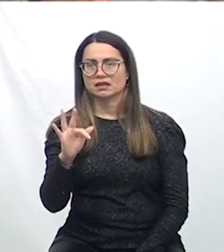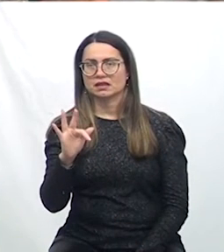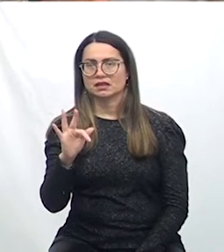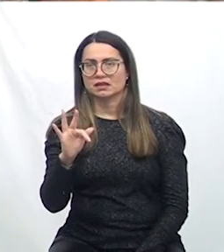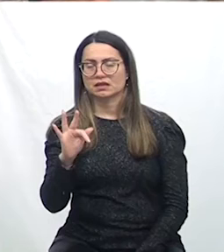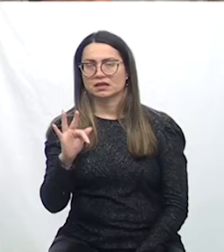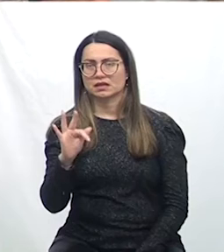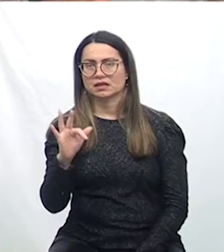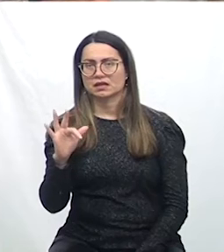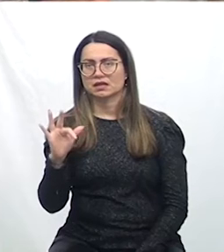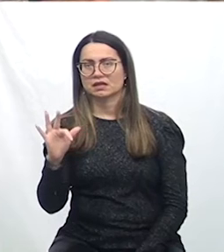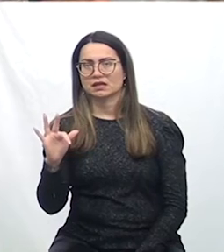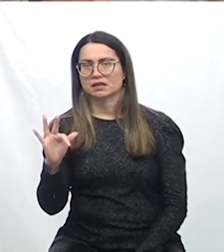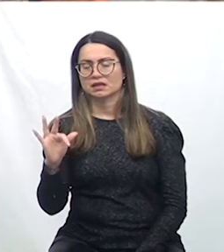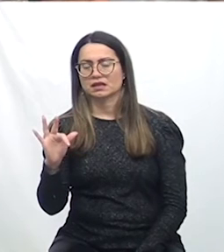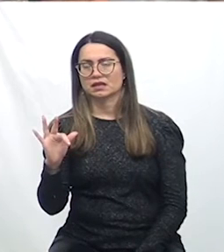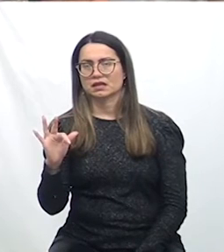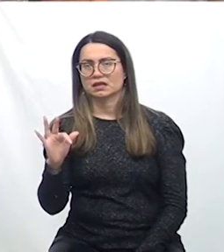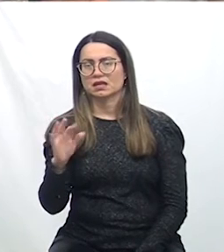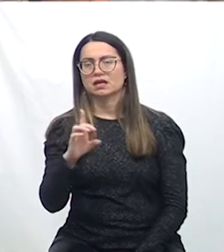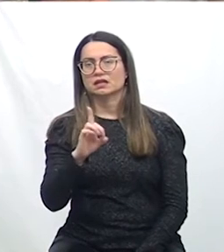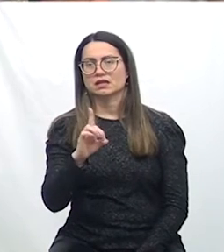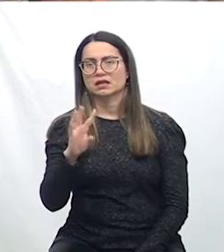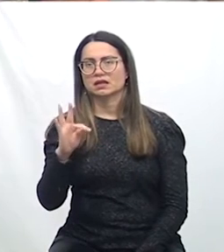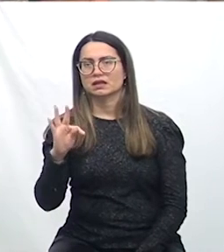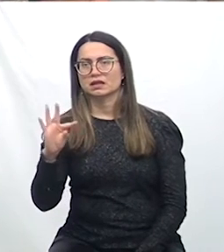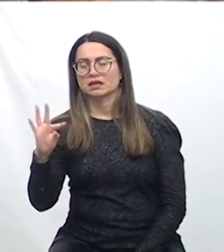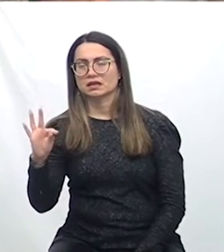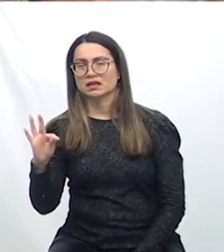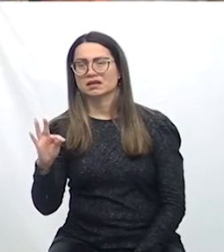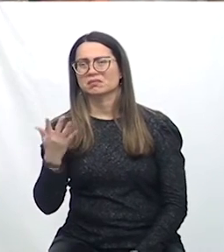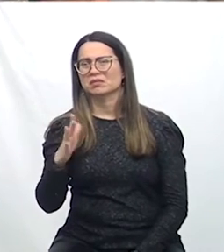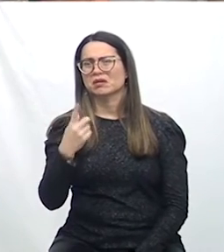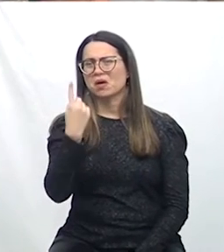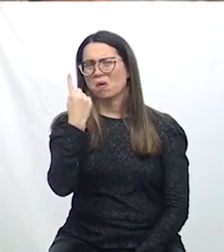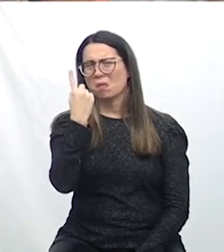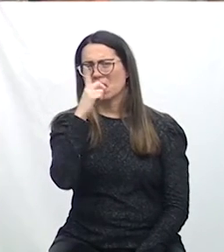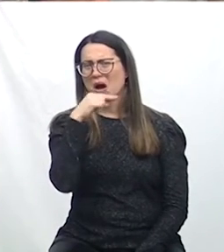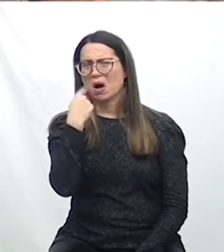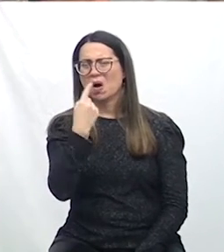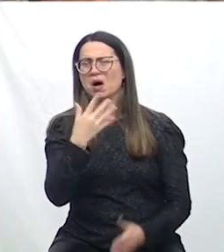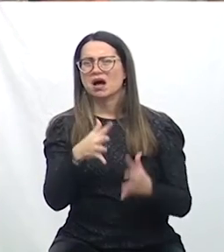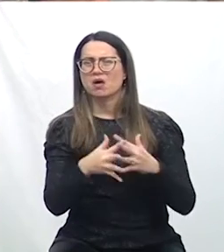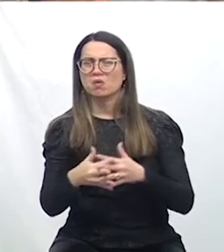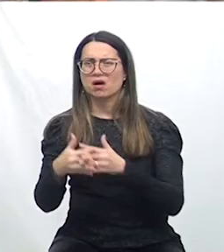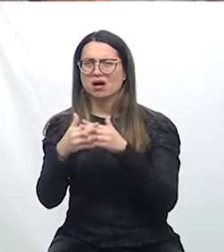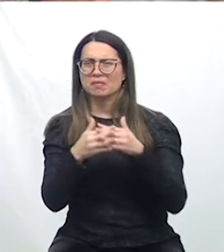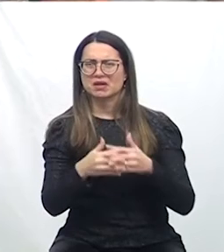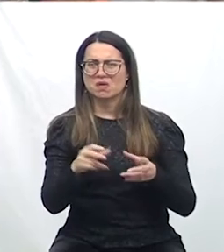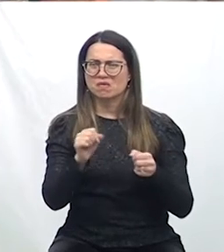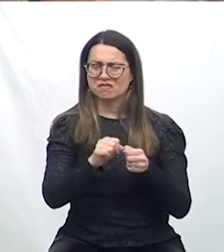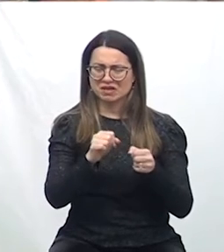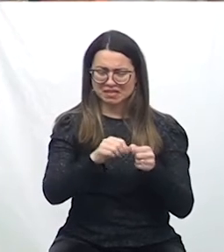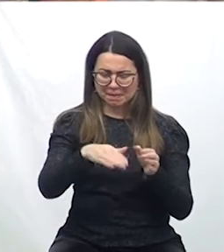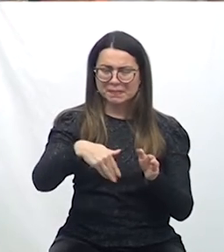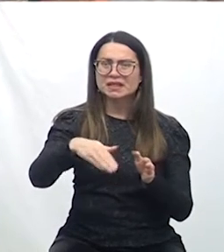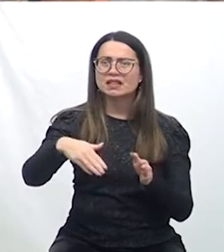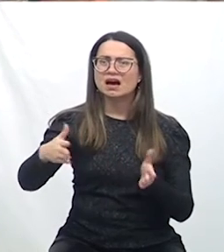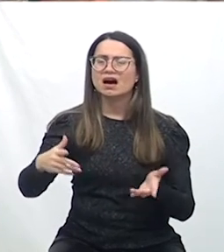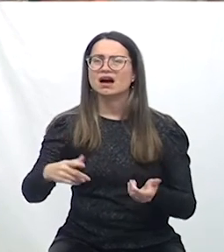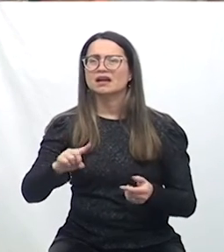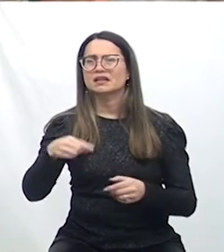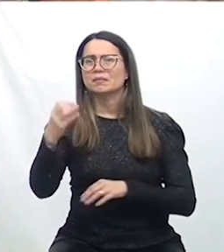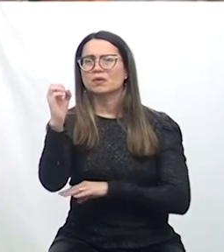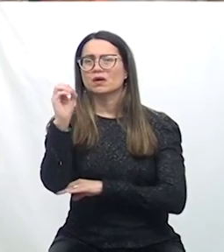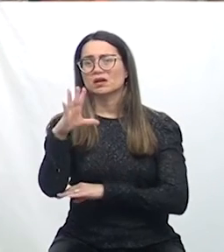Ali é município. A DTT dá para tirar uma hora o caminhão ali um dia e fazer pelo menos a sinalização, depois a iluminação, se o